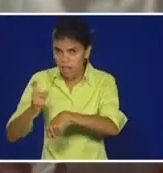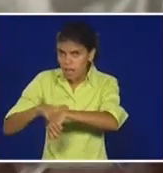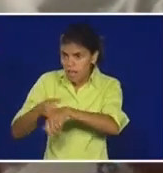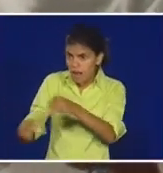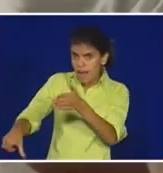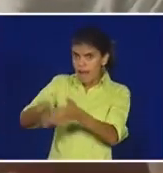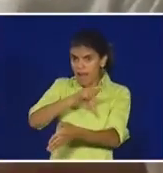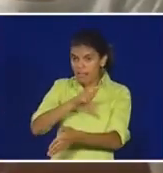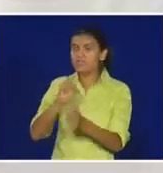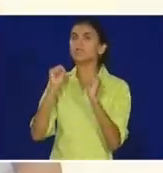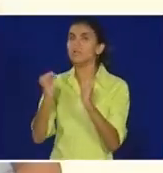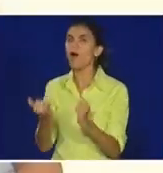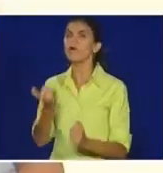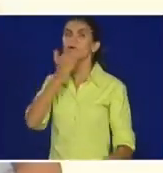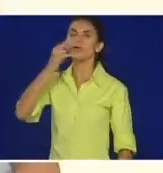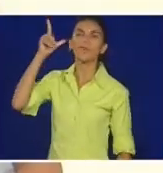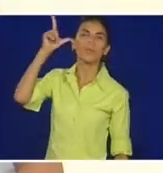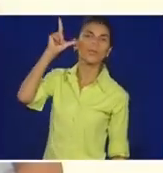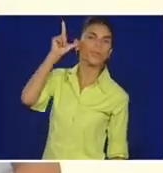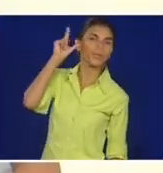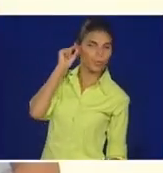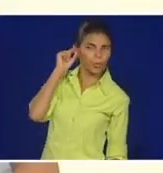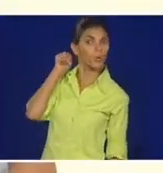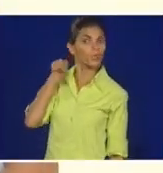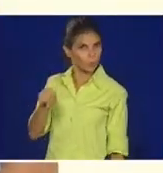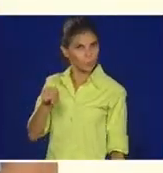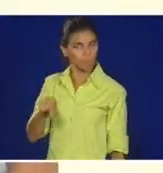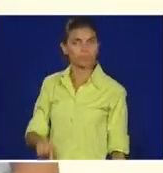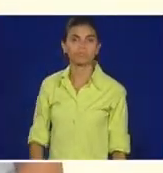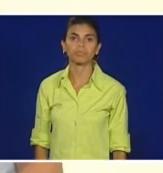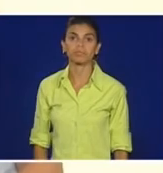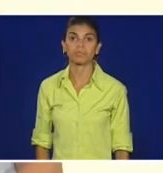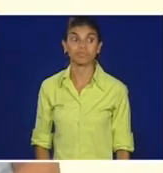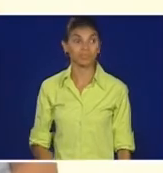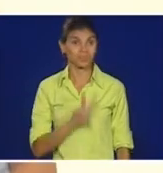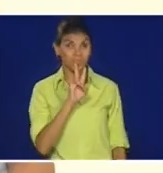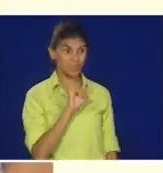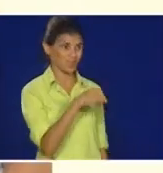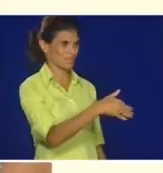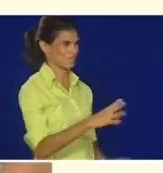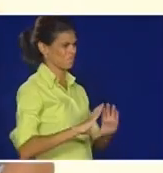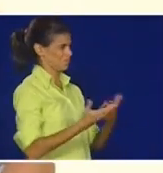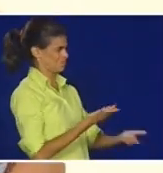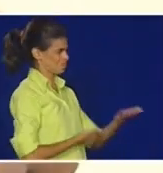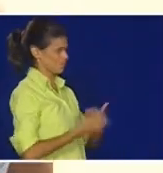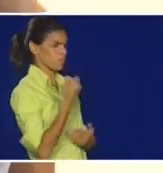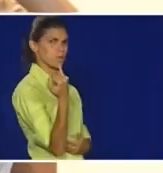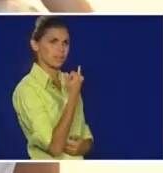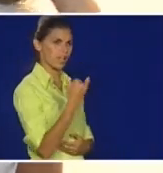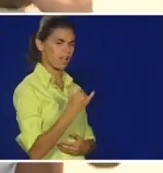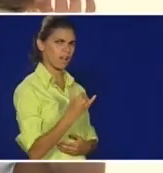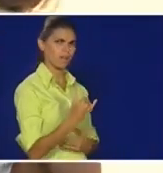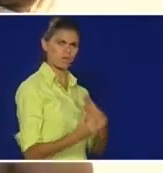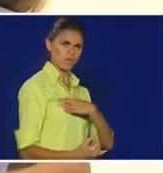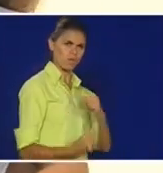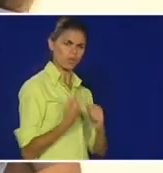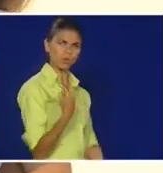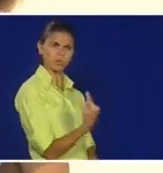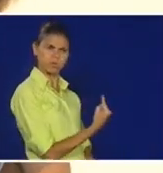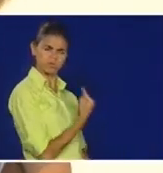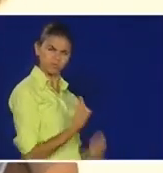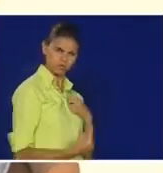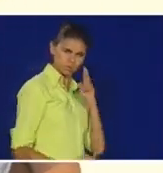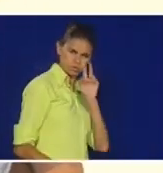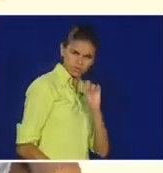perda auditiva importante. Na hora de brincar com outras crianças, ele ficava à parte. Mas o que a